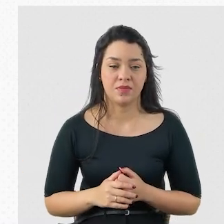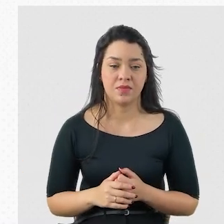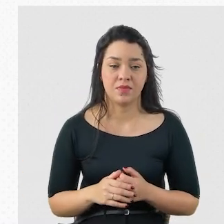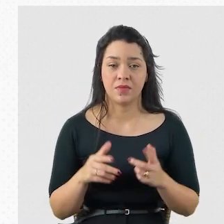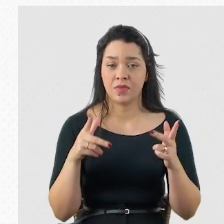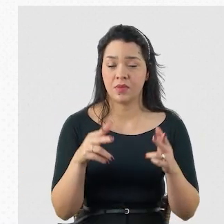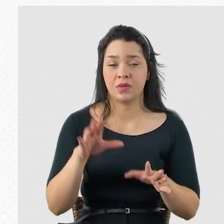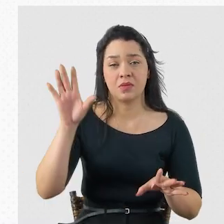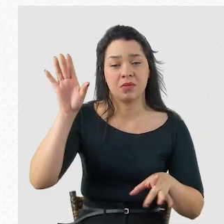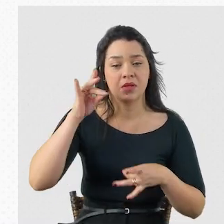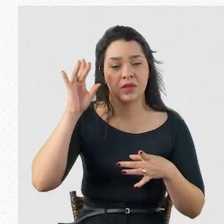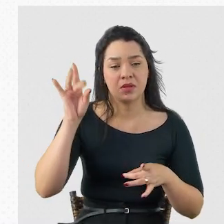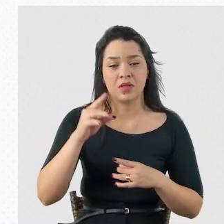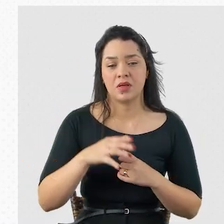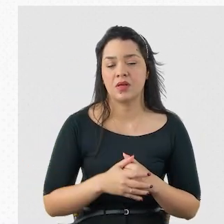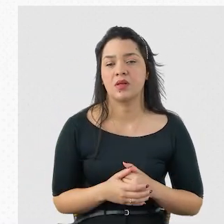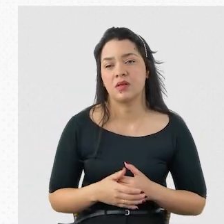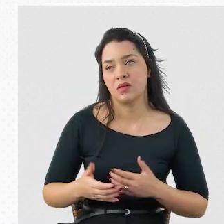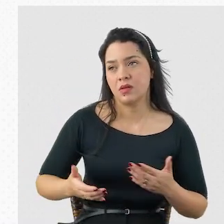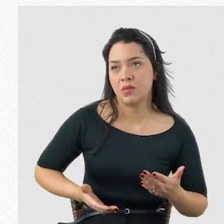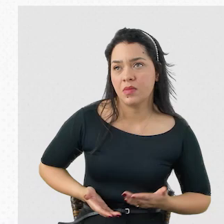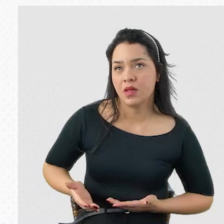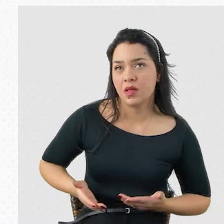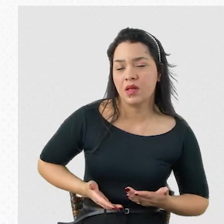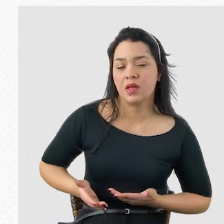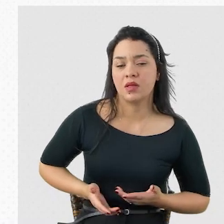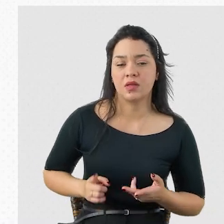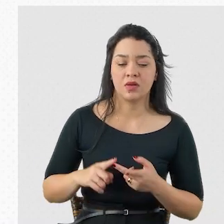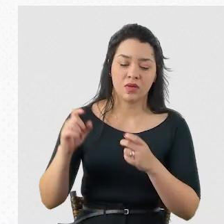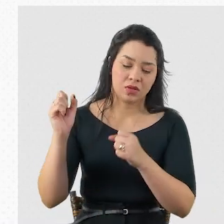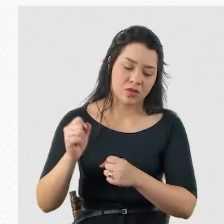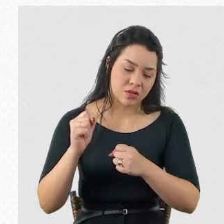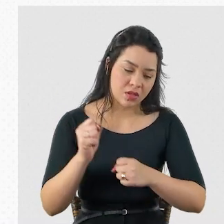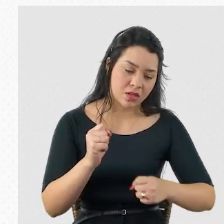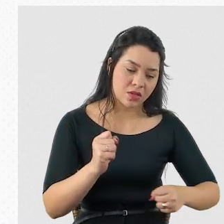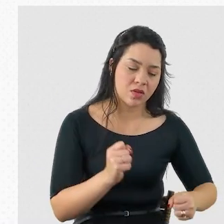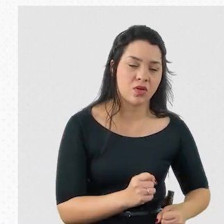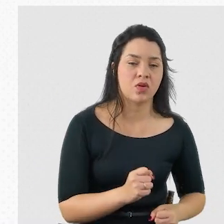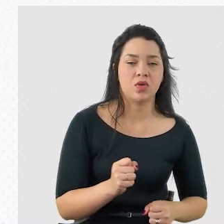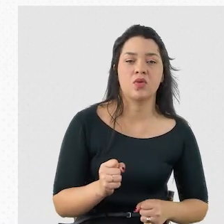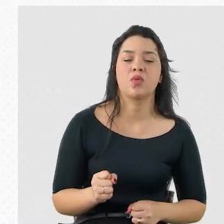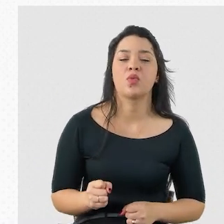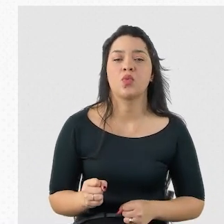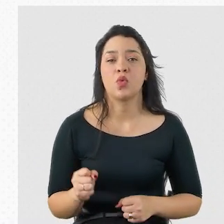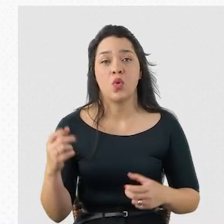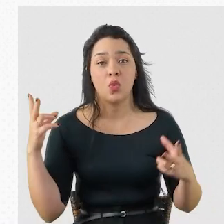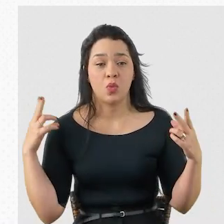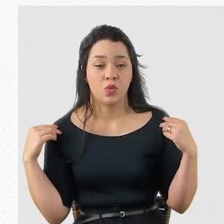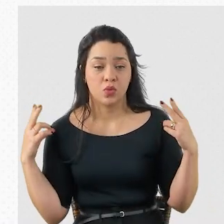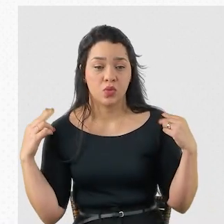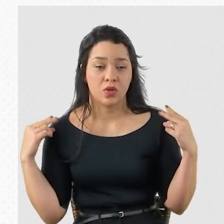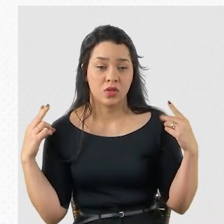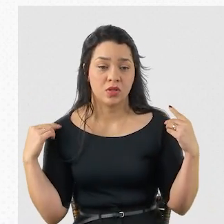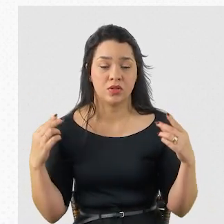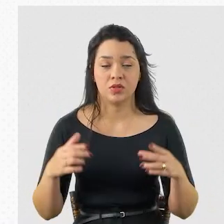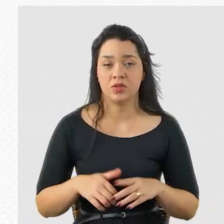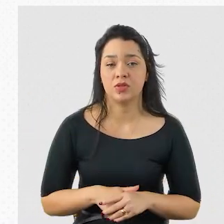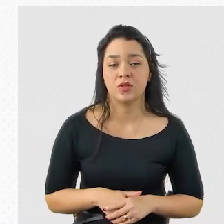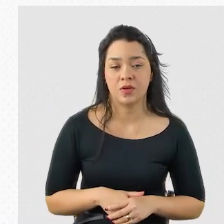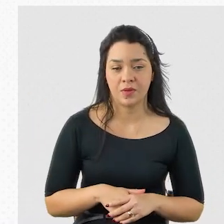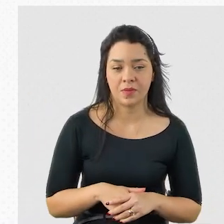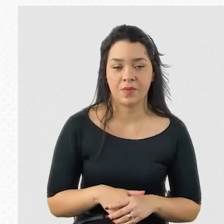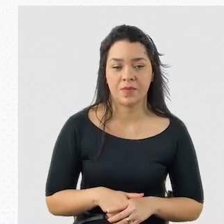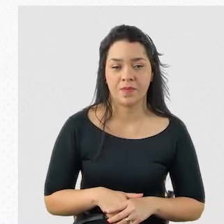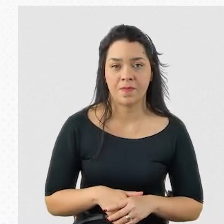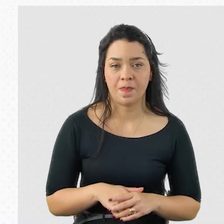mesmos personagens. Empregada doméstica, o zelador, o porteiro, o motorista, normalmente